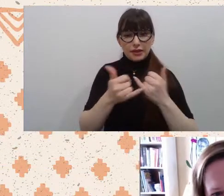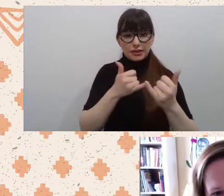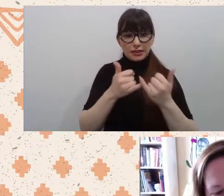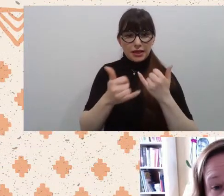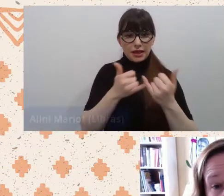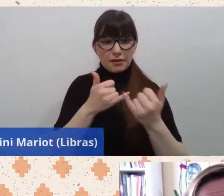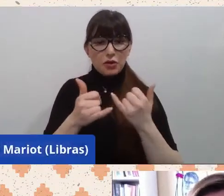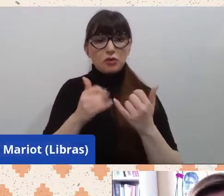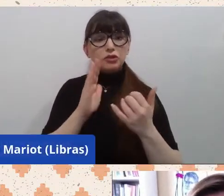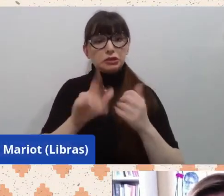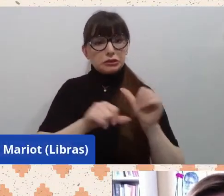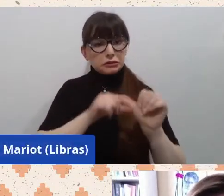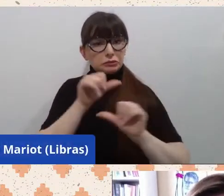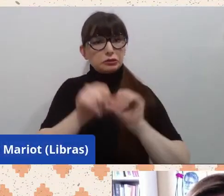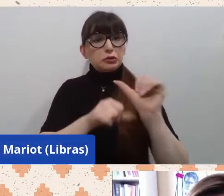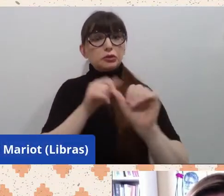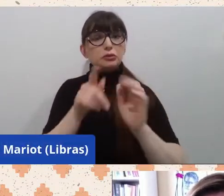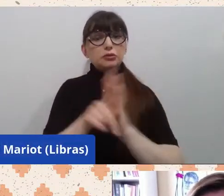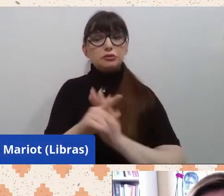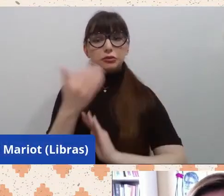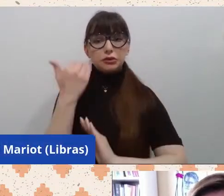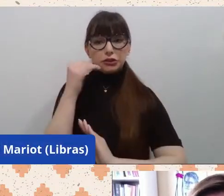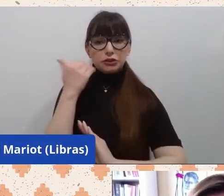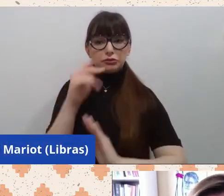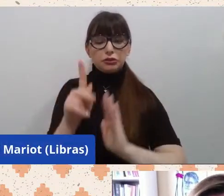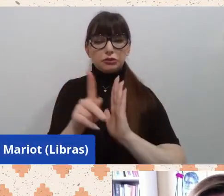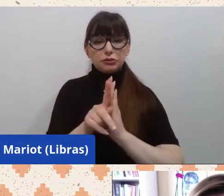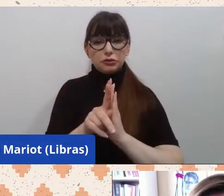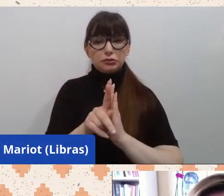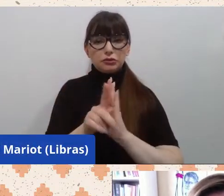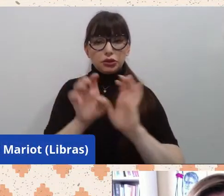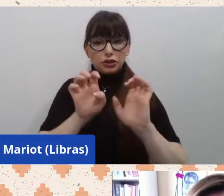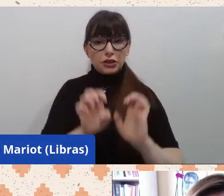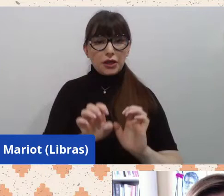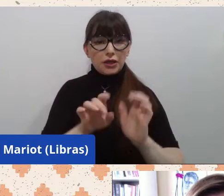muito modificada, a compreensão de ética em pesquisa foi muito